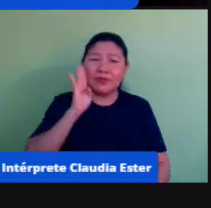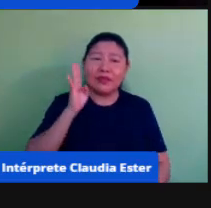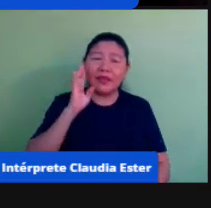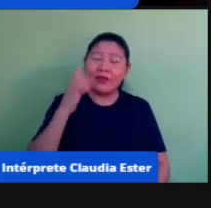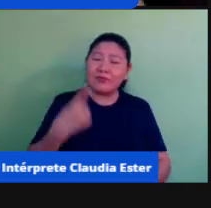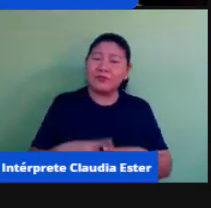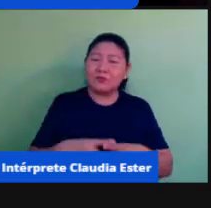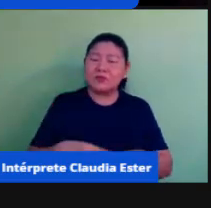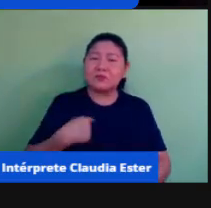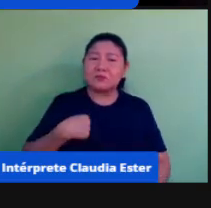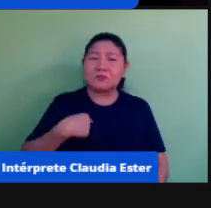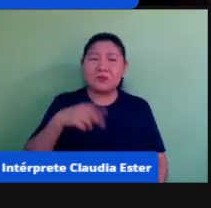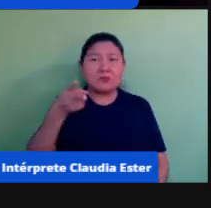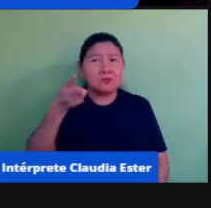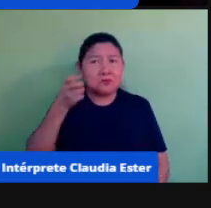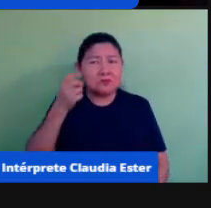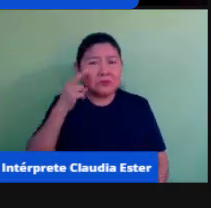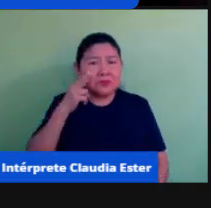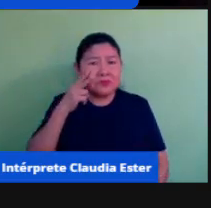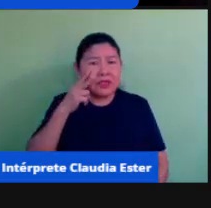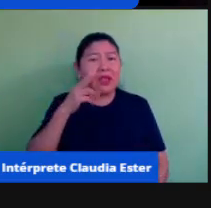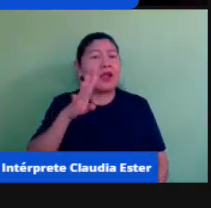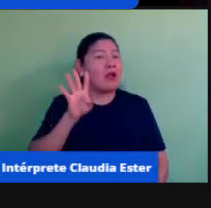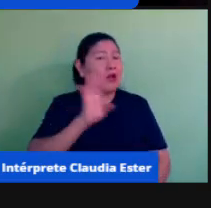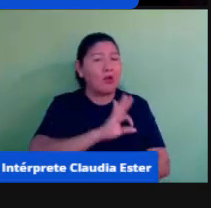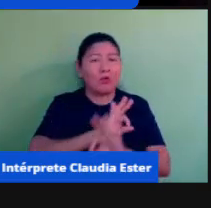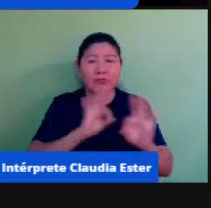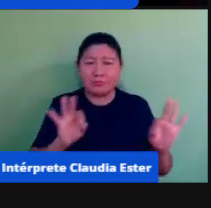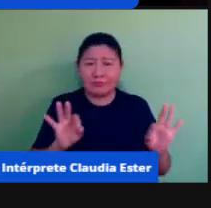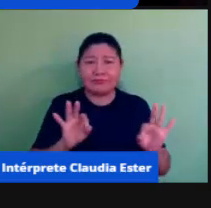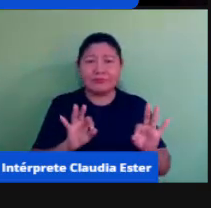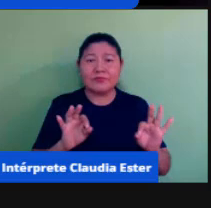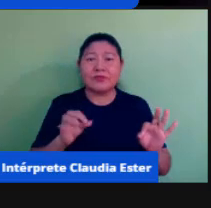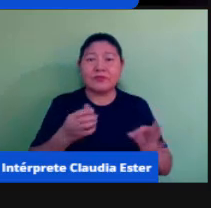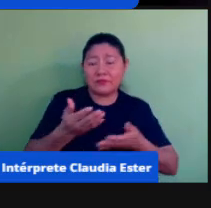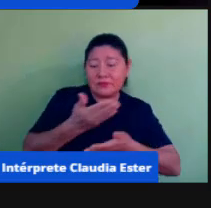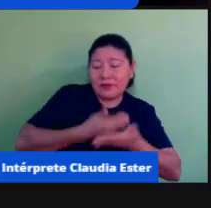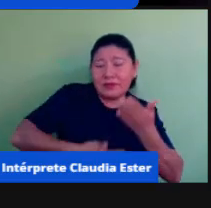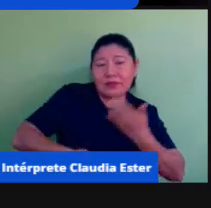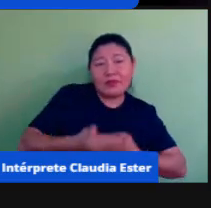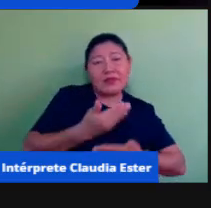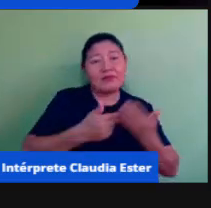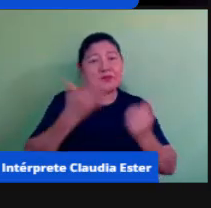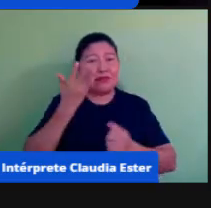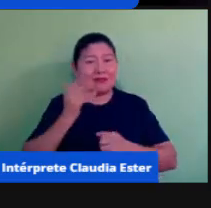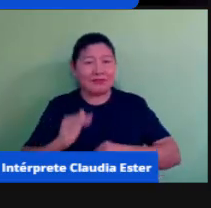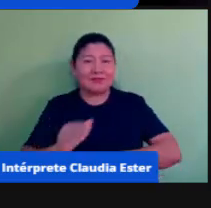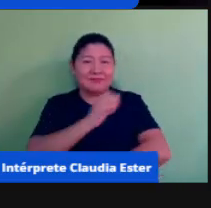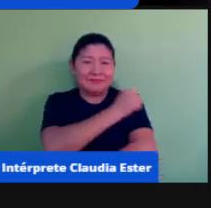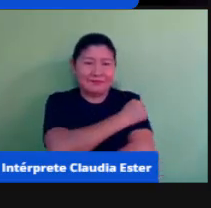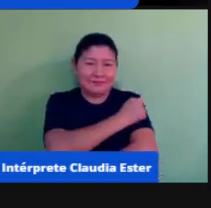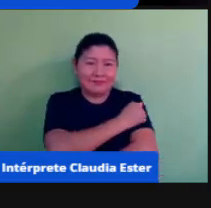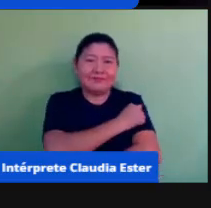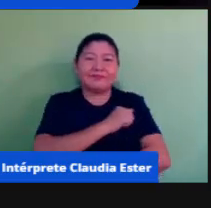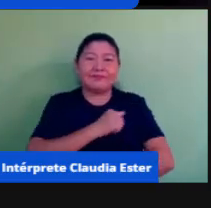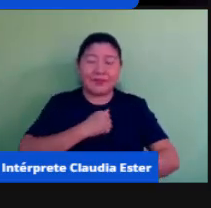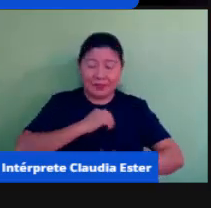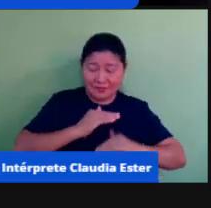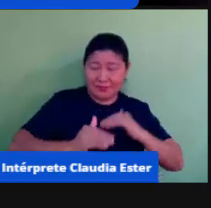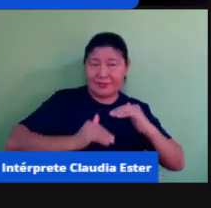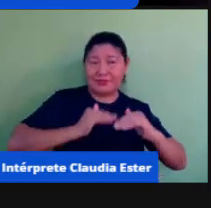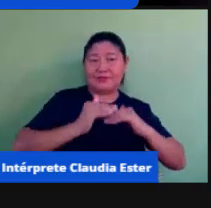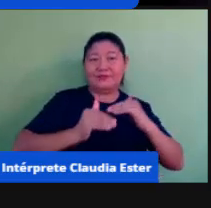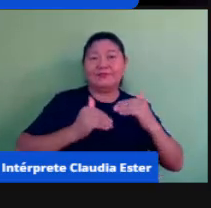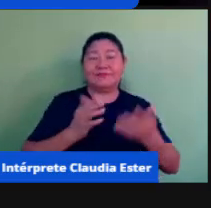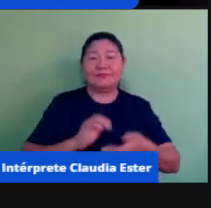podemos fazer essa interação com os alunos, você pode mais ou menos ter uma noção de como que eles estão desenvolvendo, né? Então,